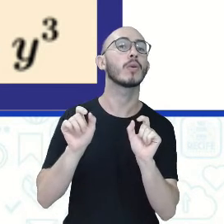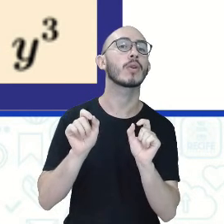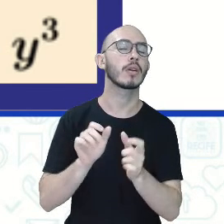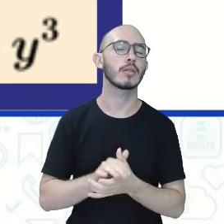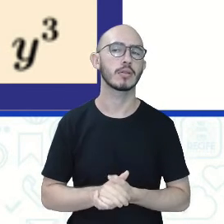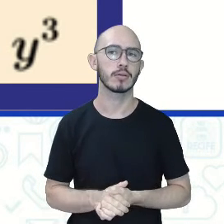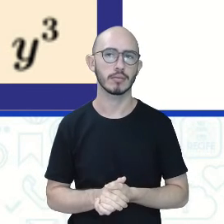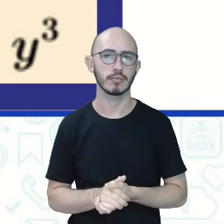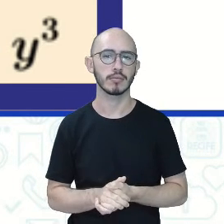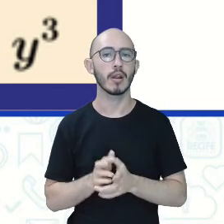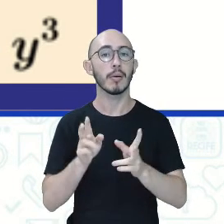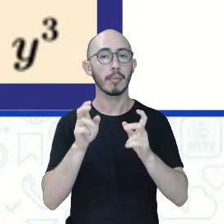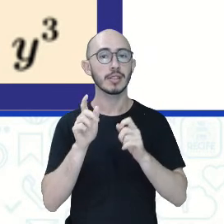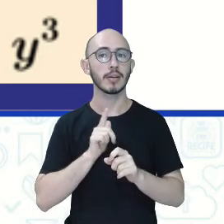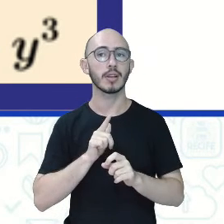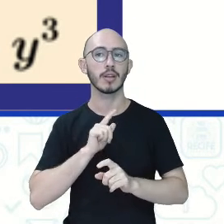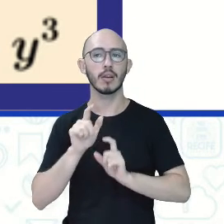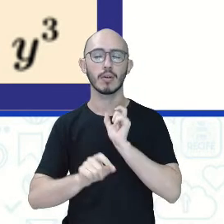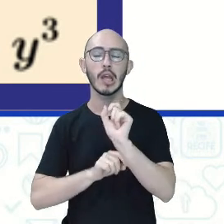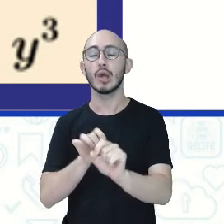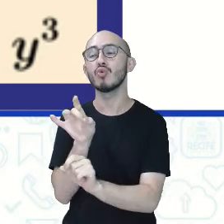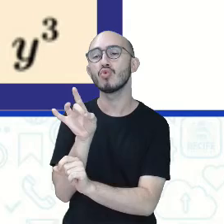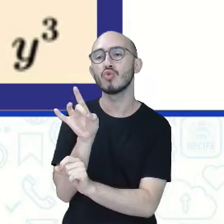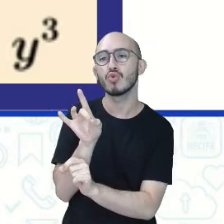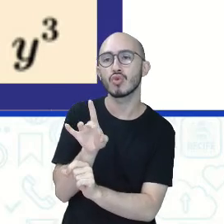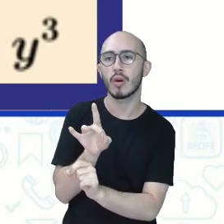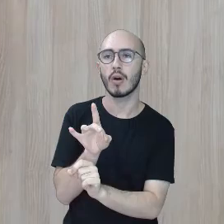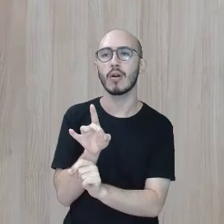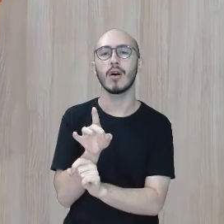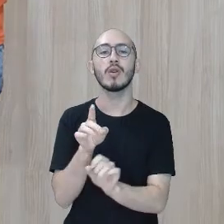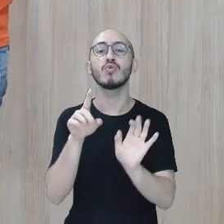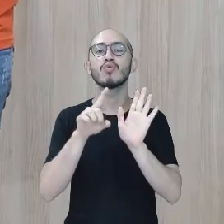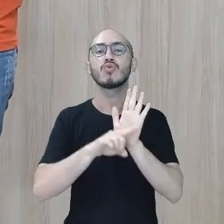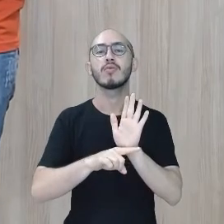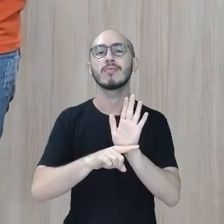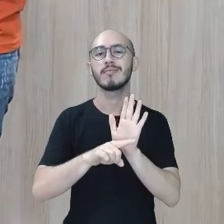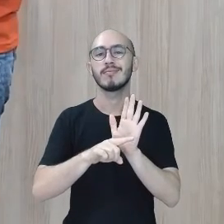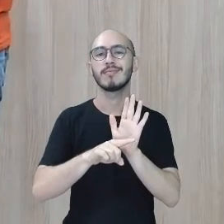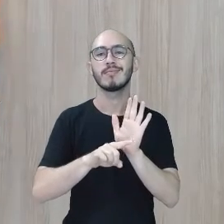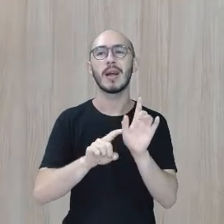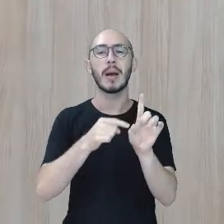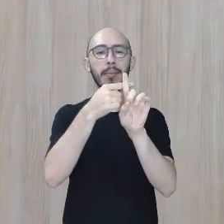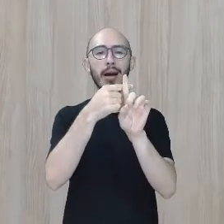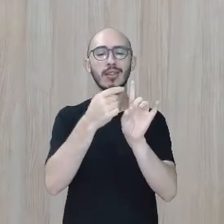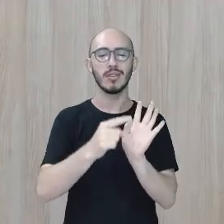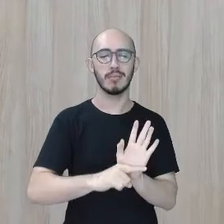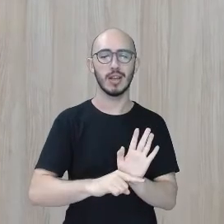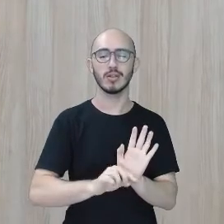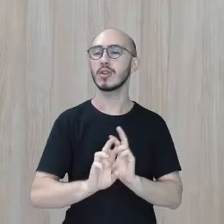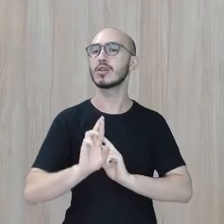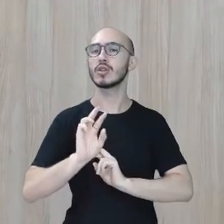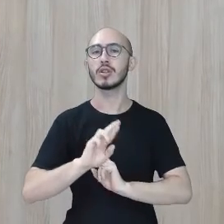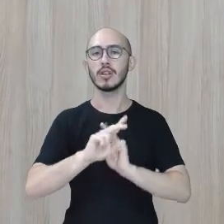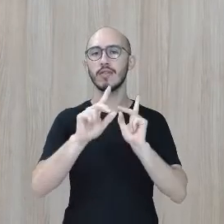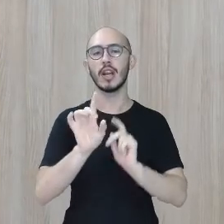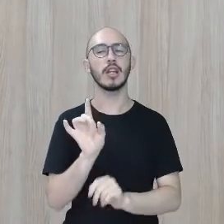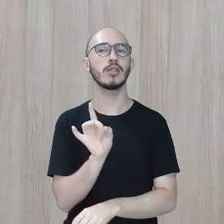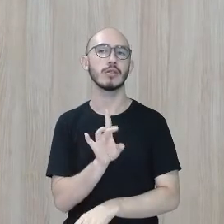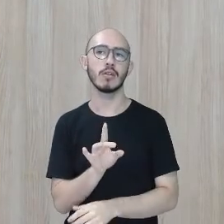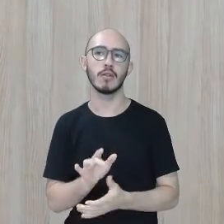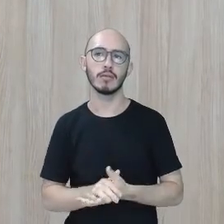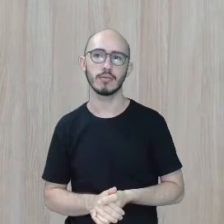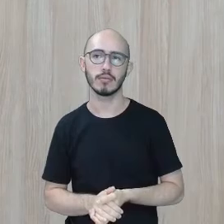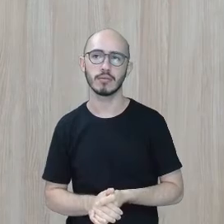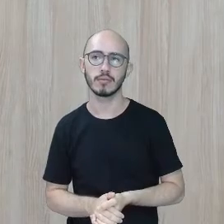outro? Note que só muda apenas o primeiro sinal, certo? Esse sinalzinho aqui de mais é o mesmo